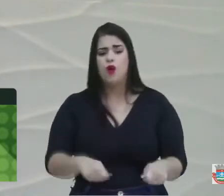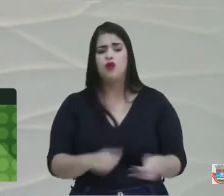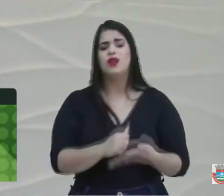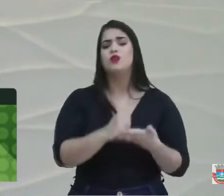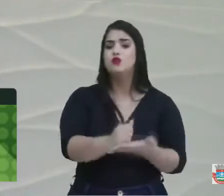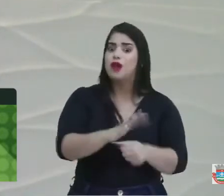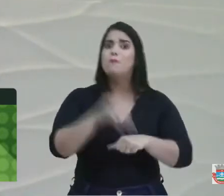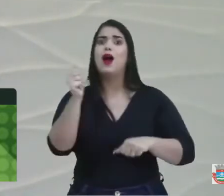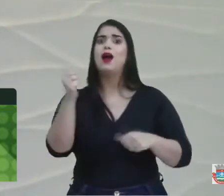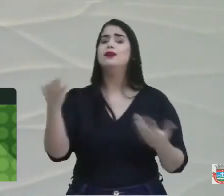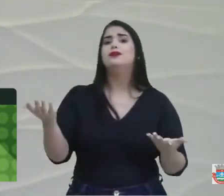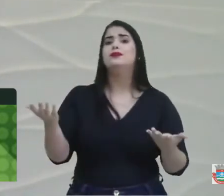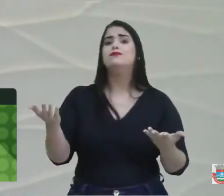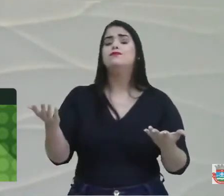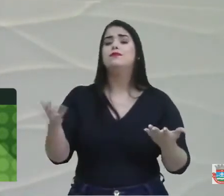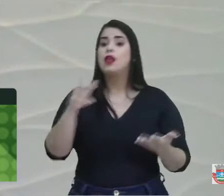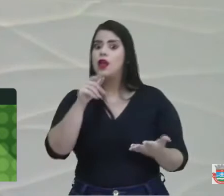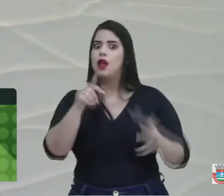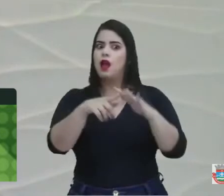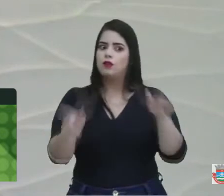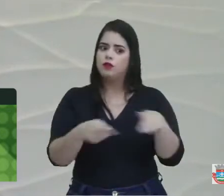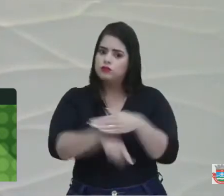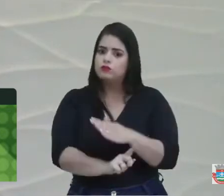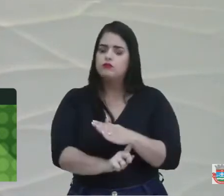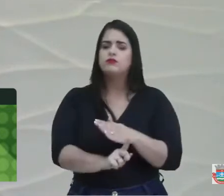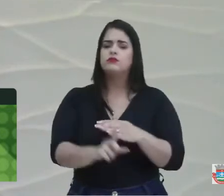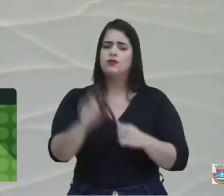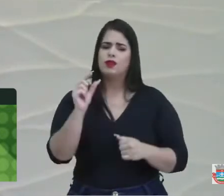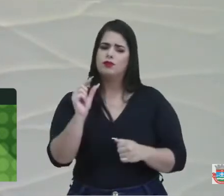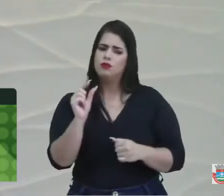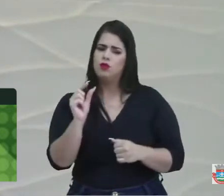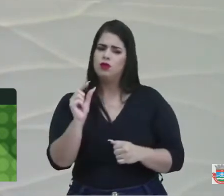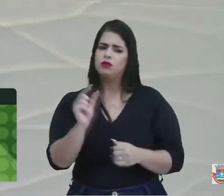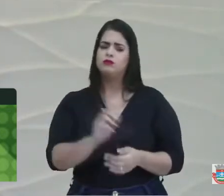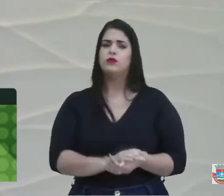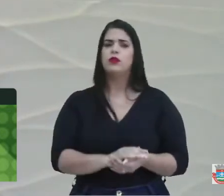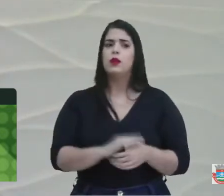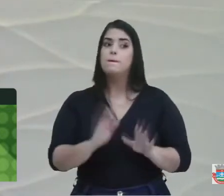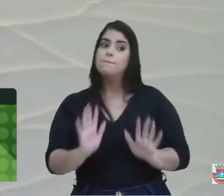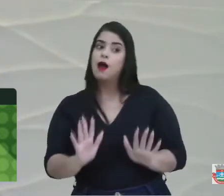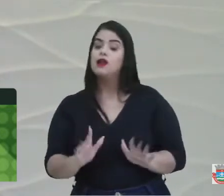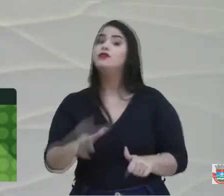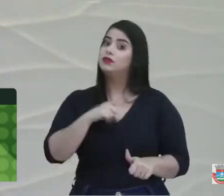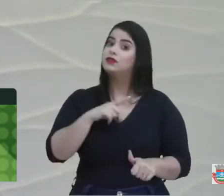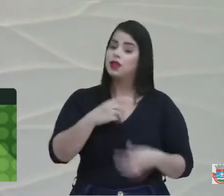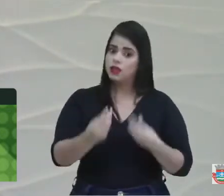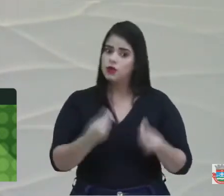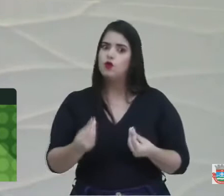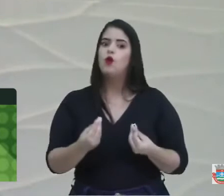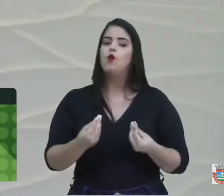os barragens ainda com uma quantidade de água que é capaz de se tirar com o caminhão e